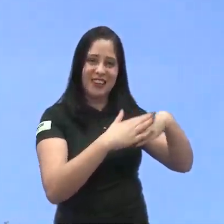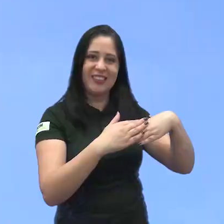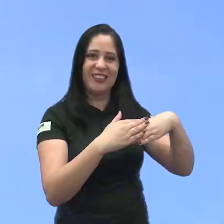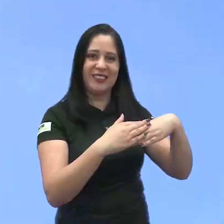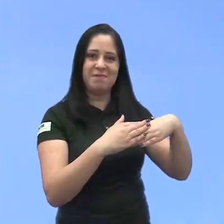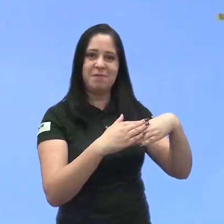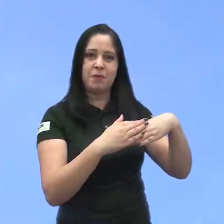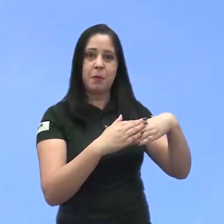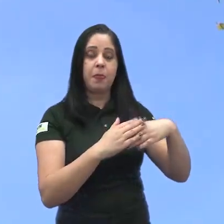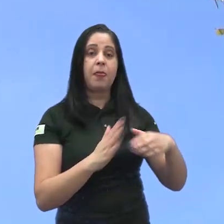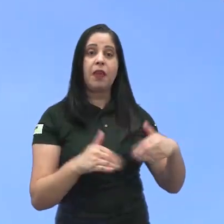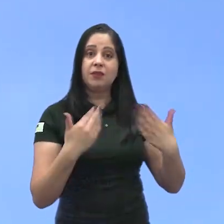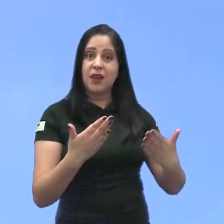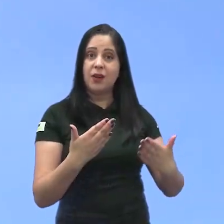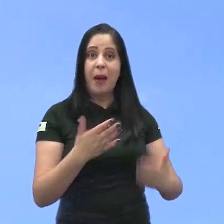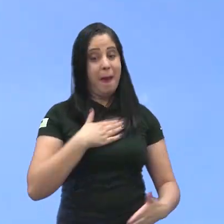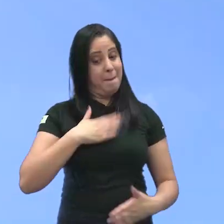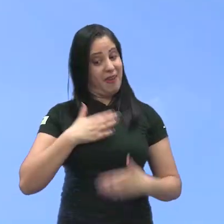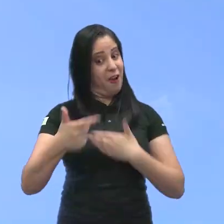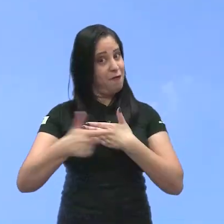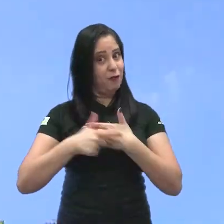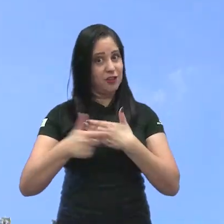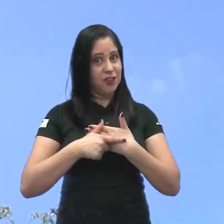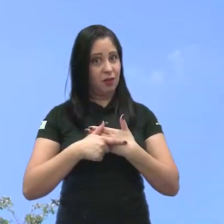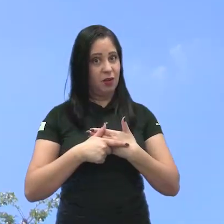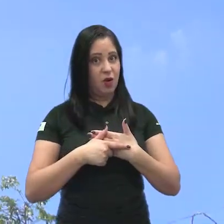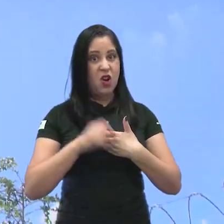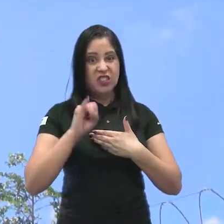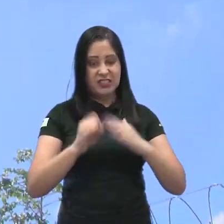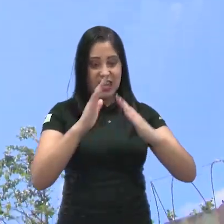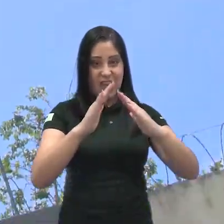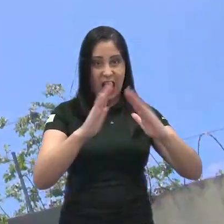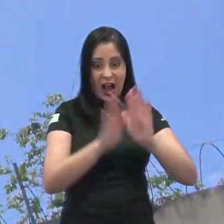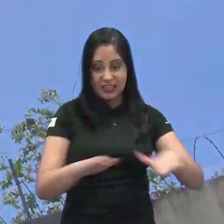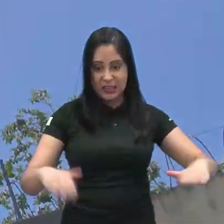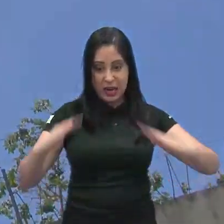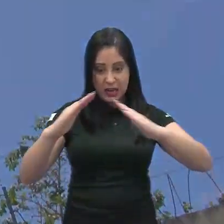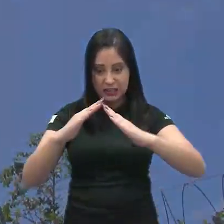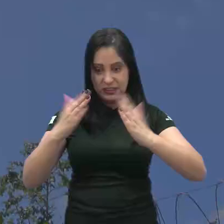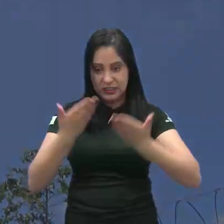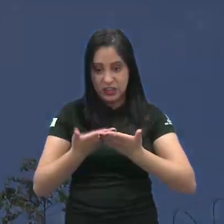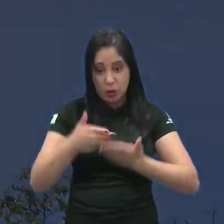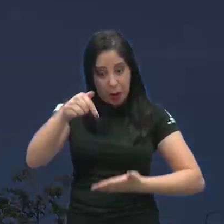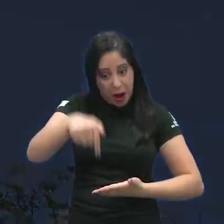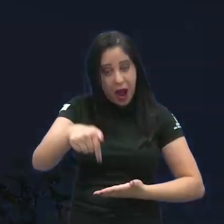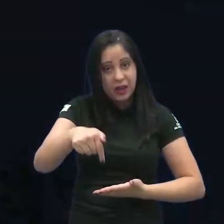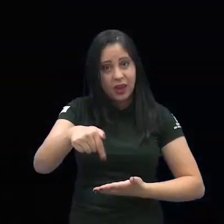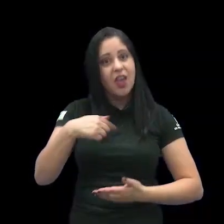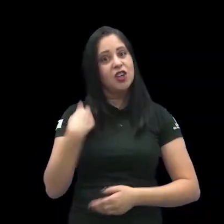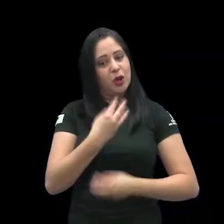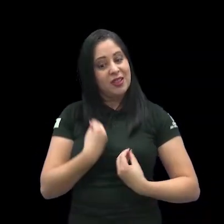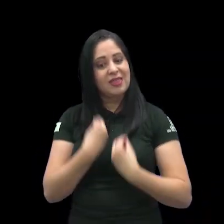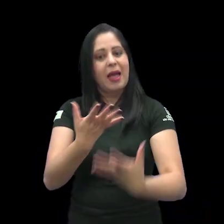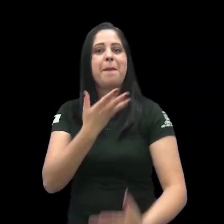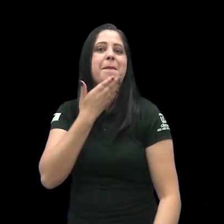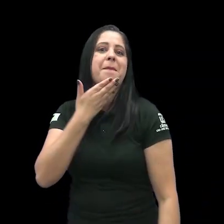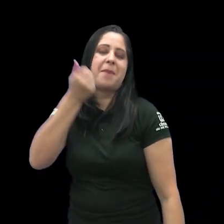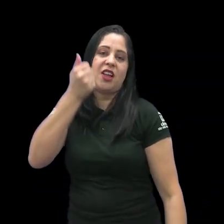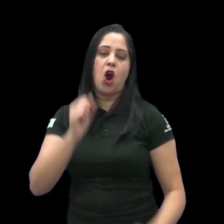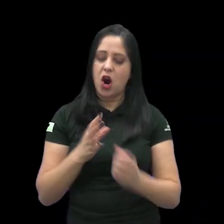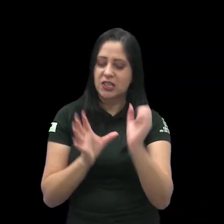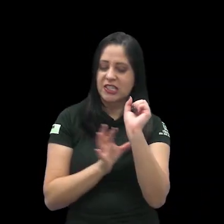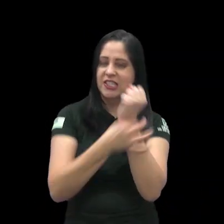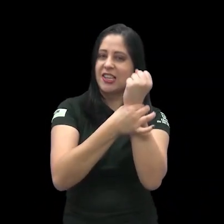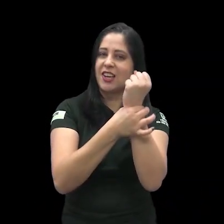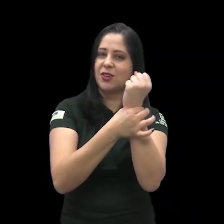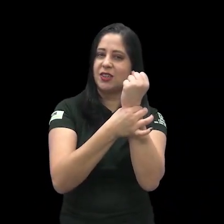que isso é o nosso papel. Enquanto eles estão aqui, a gente proporcionar o melhor para eles, né? Dar